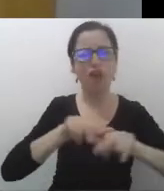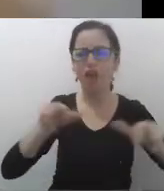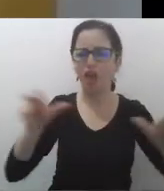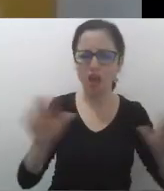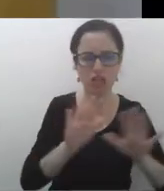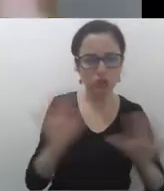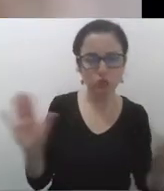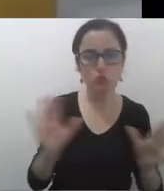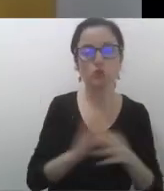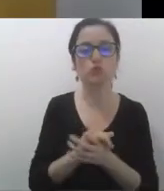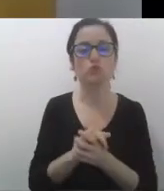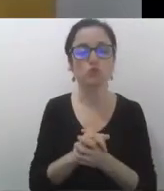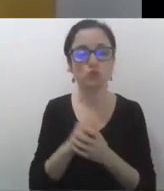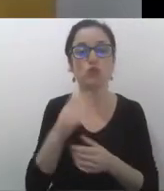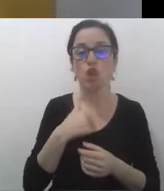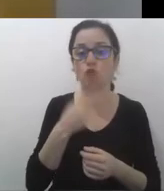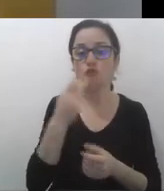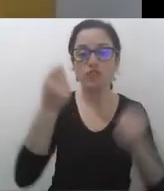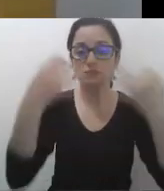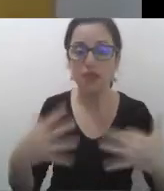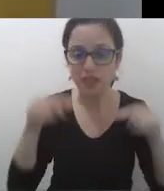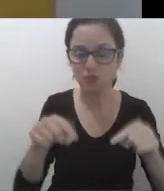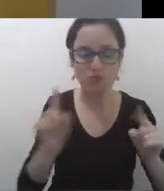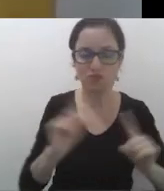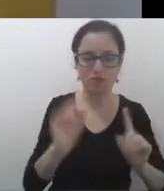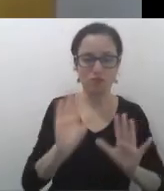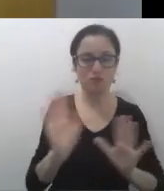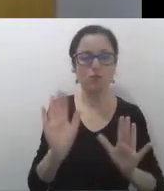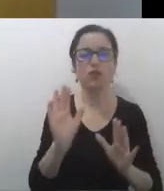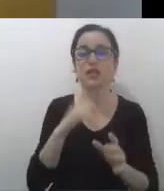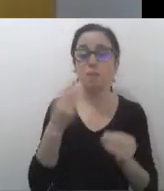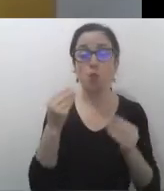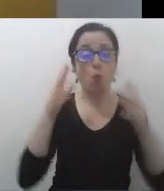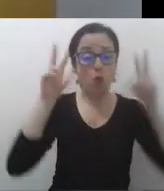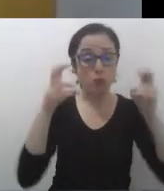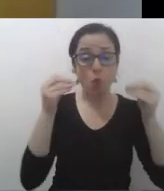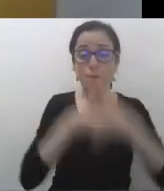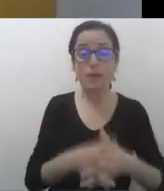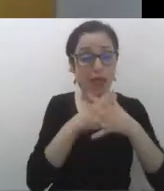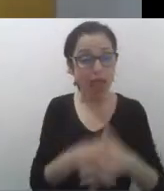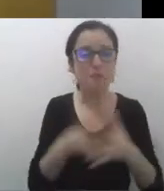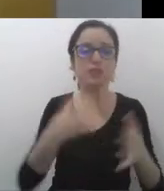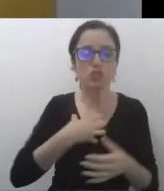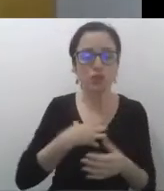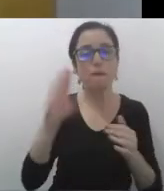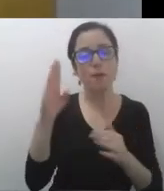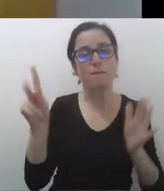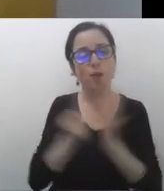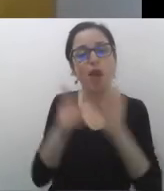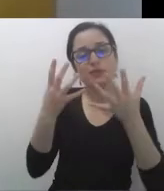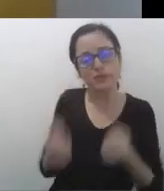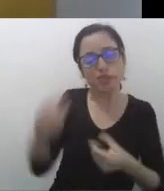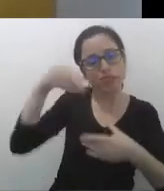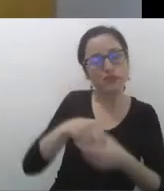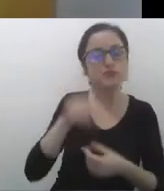aceita de várias maneiras, não vamos estender nisso aqui, mas também tem uma questão mais complexa, a maneira como a